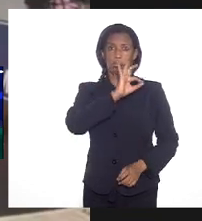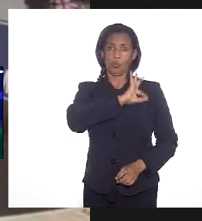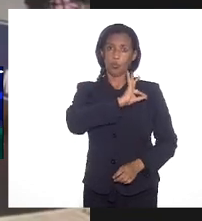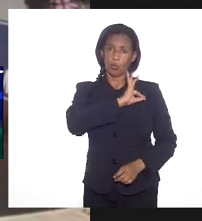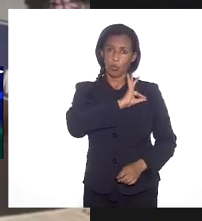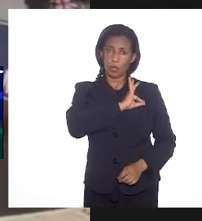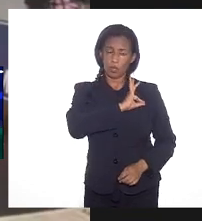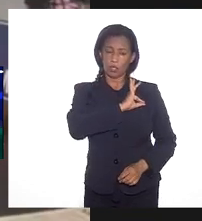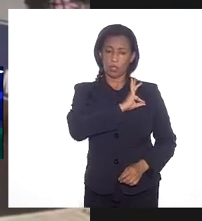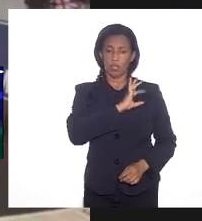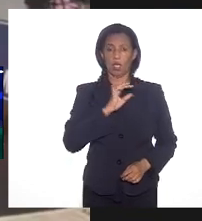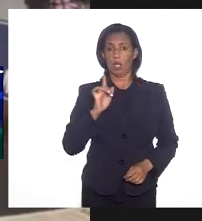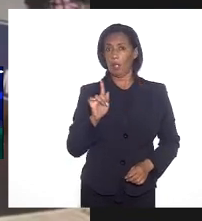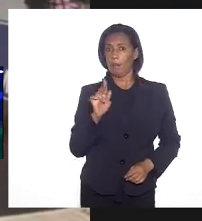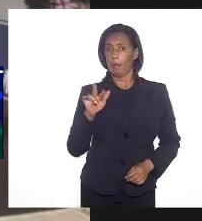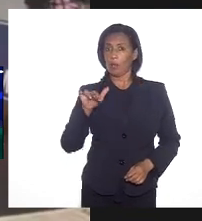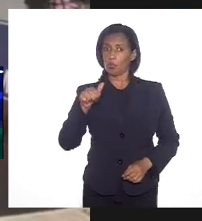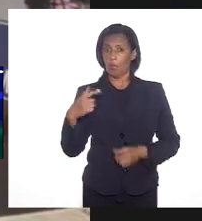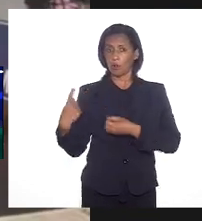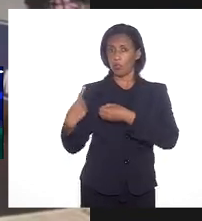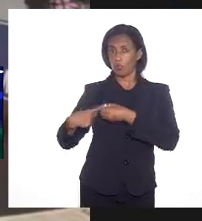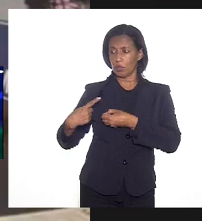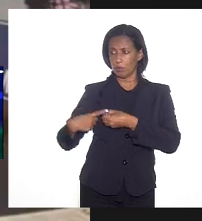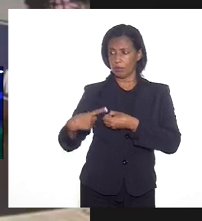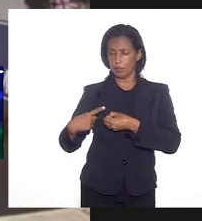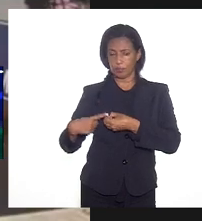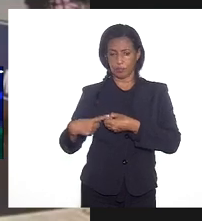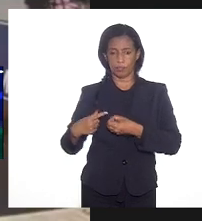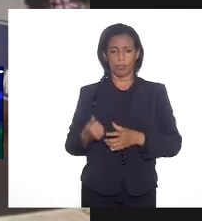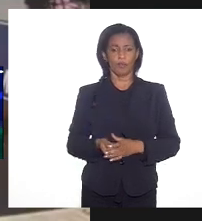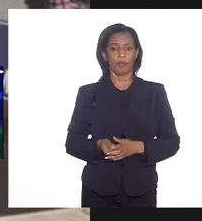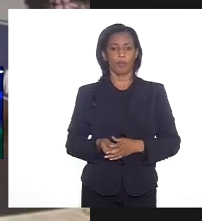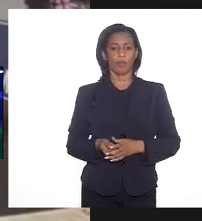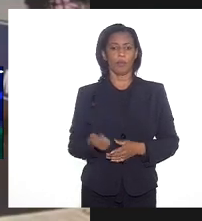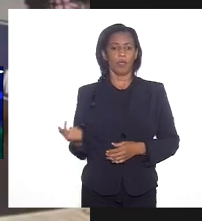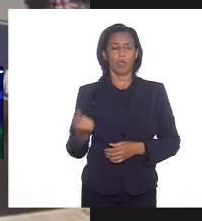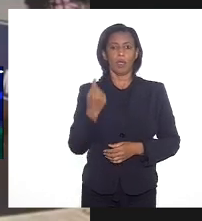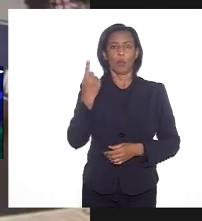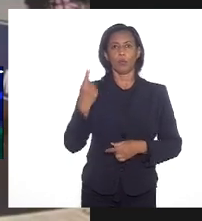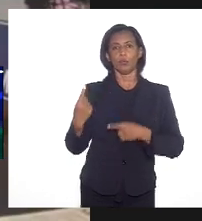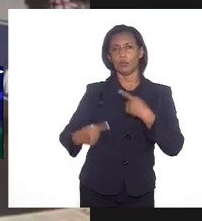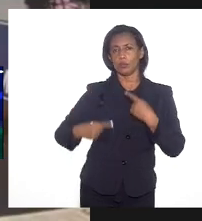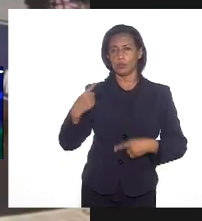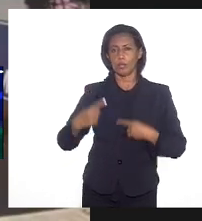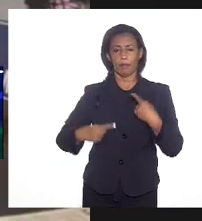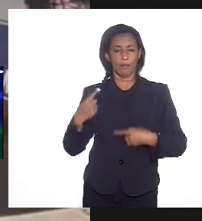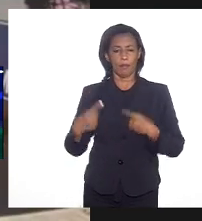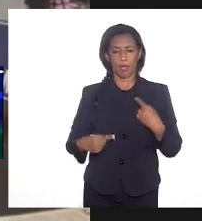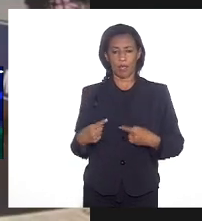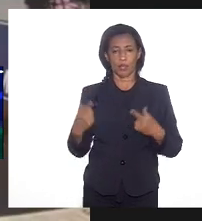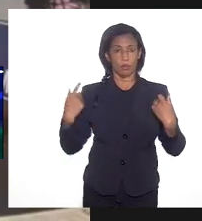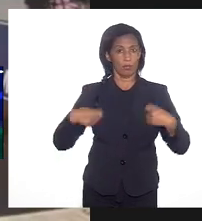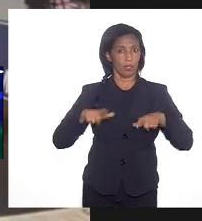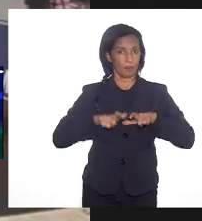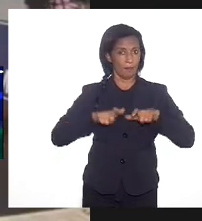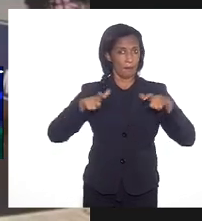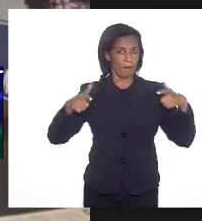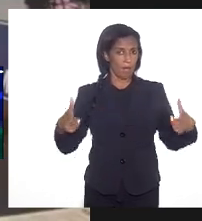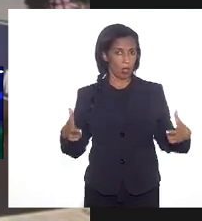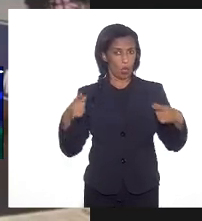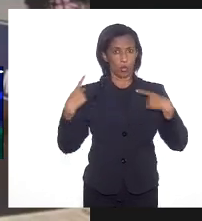para as guardas municipais é um debate que tem que ser maior